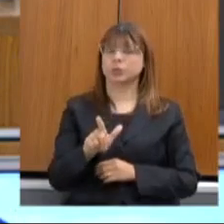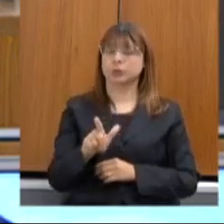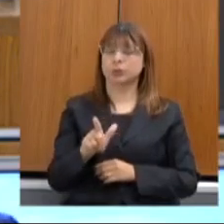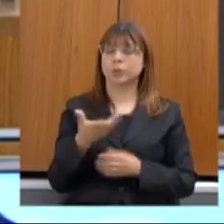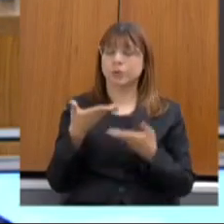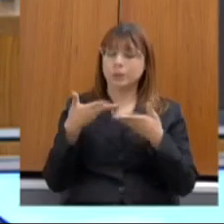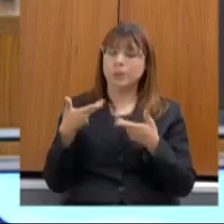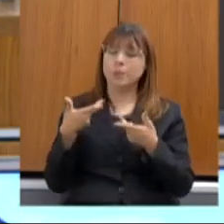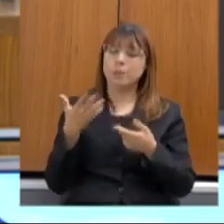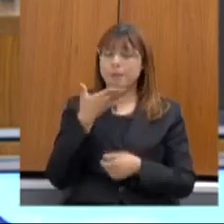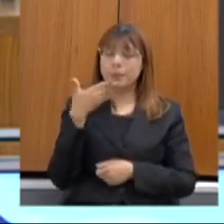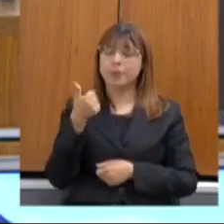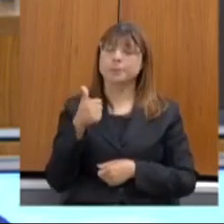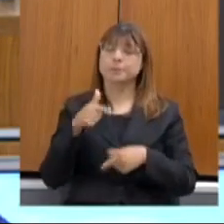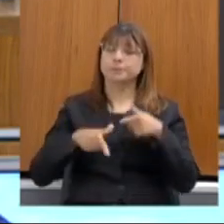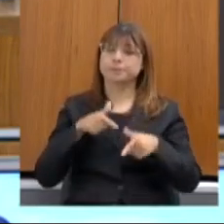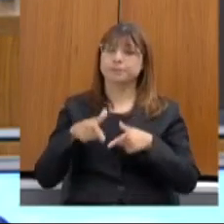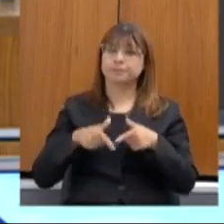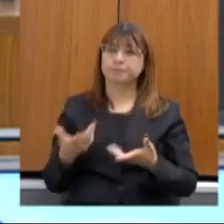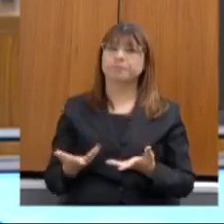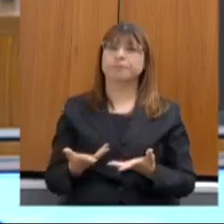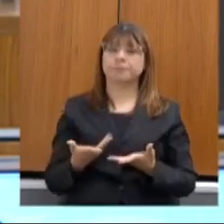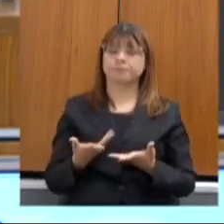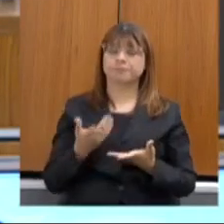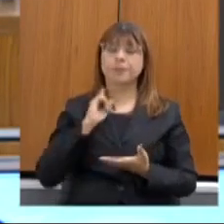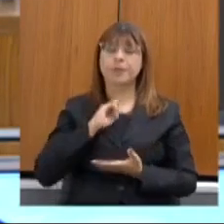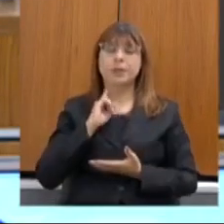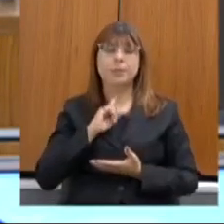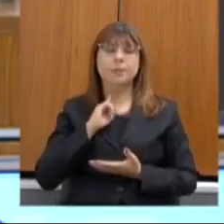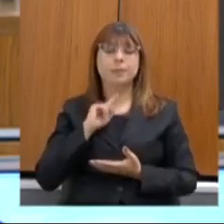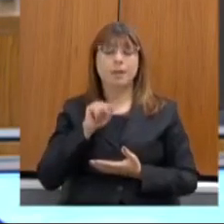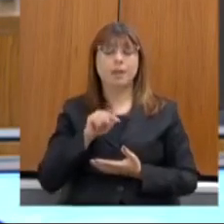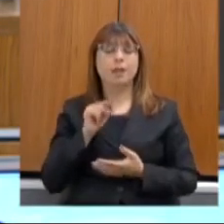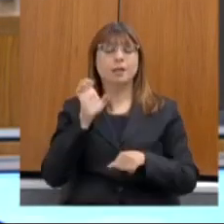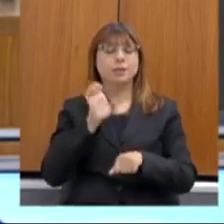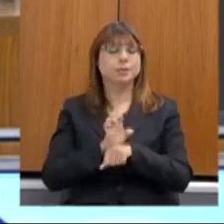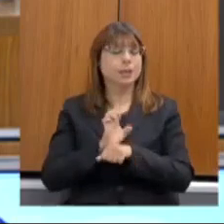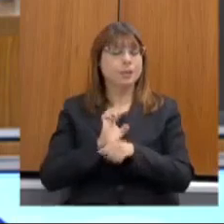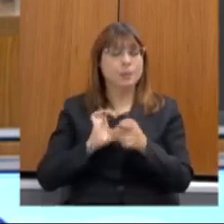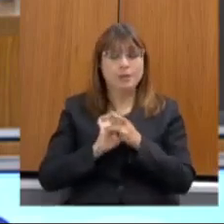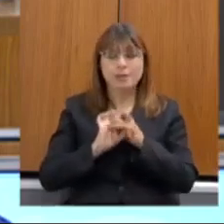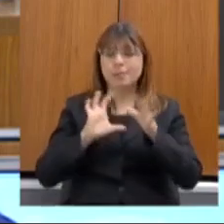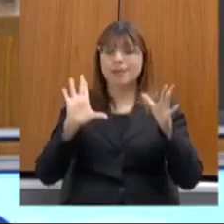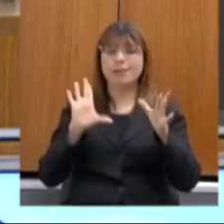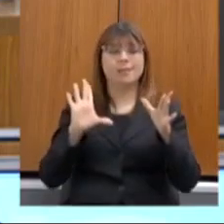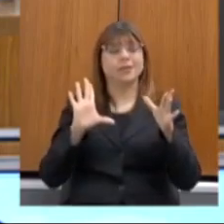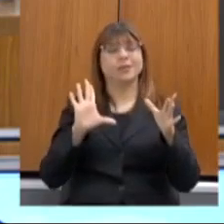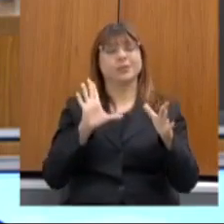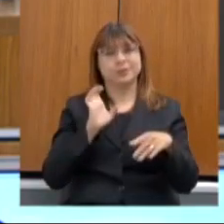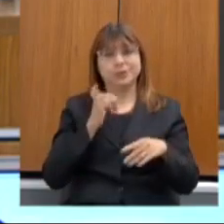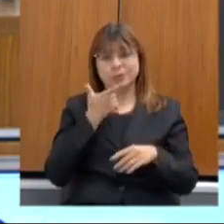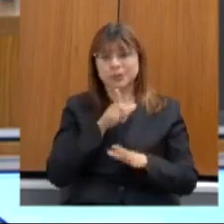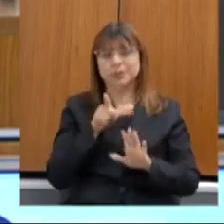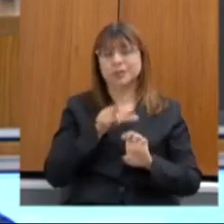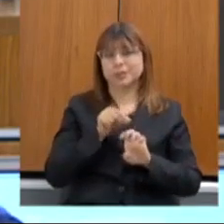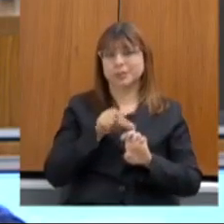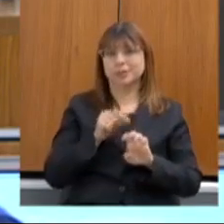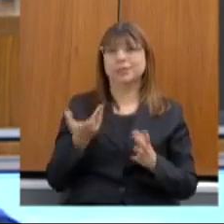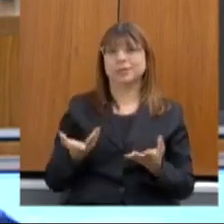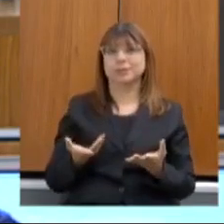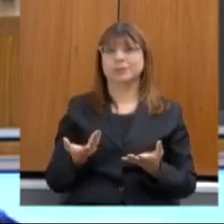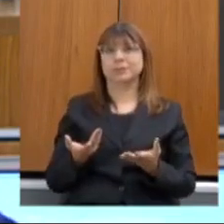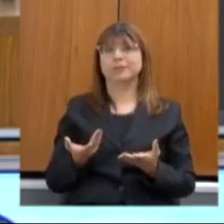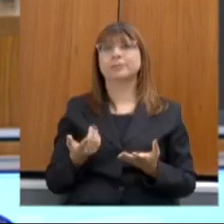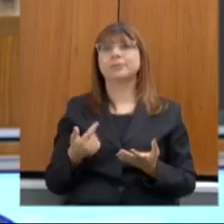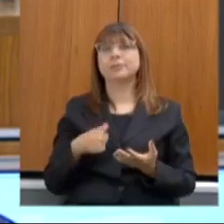atuação para tornar Minas Gerais o estado mais livre para se empreender e quando eu falo isso eu invoco